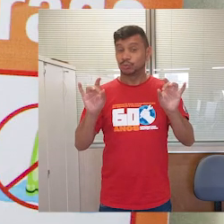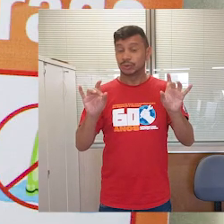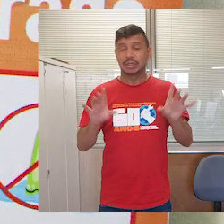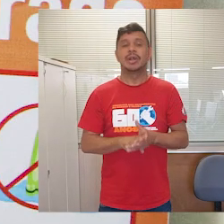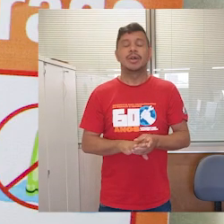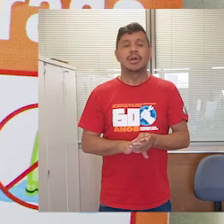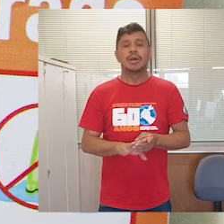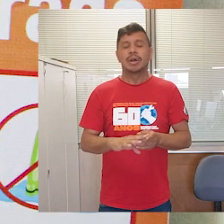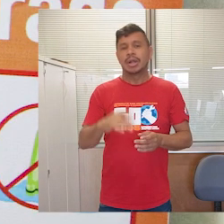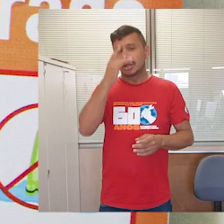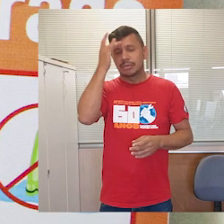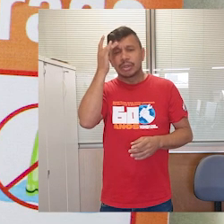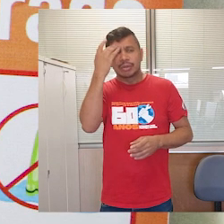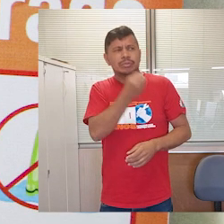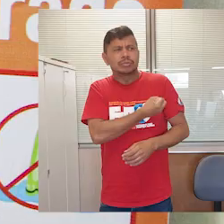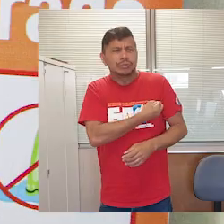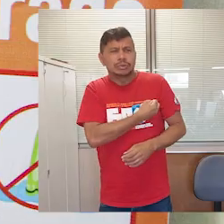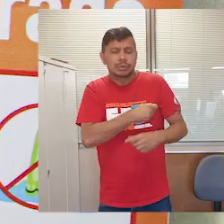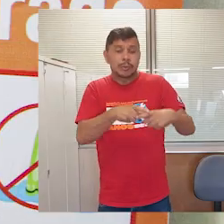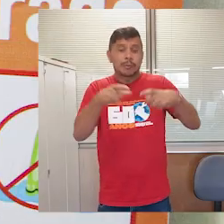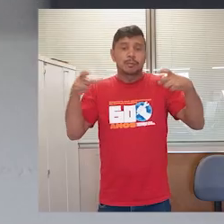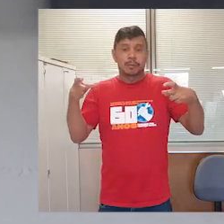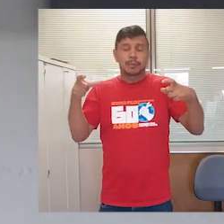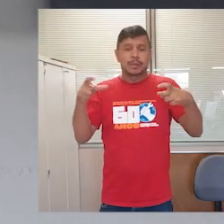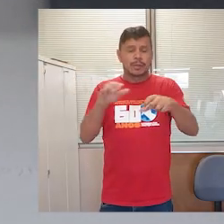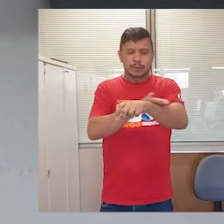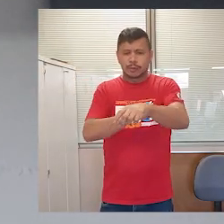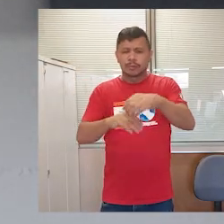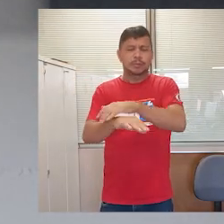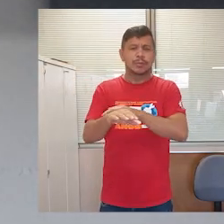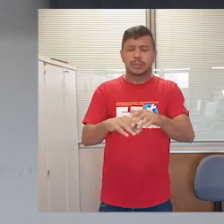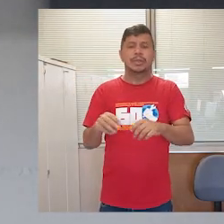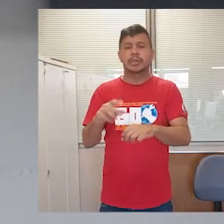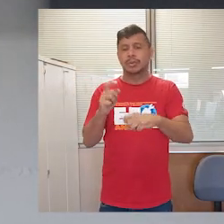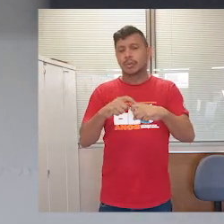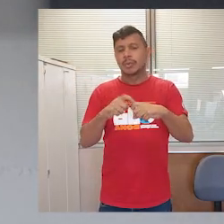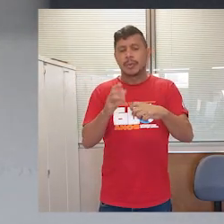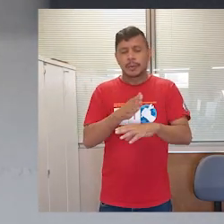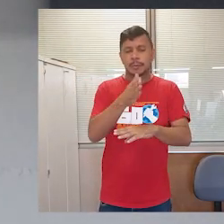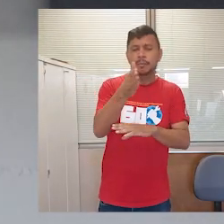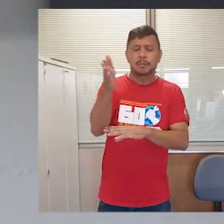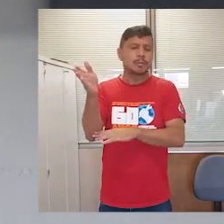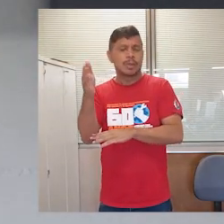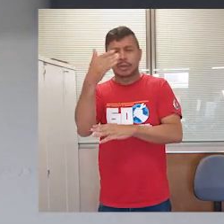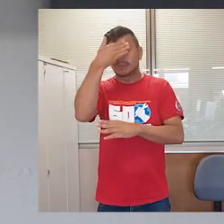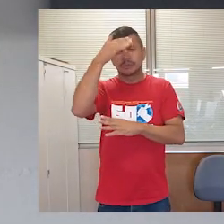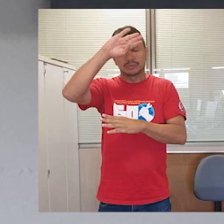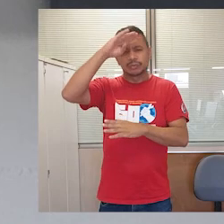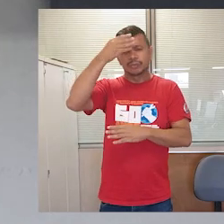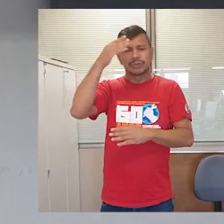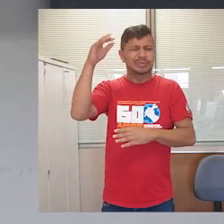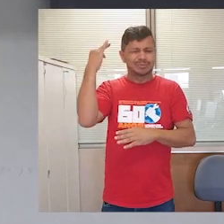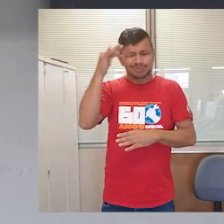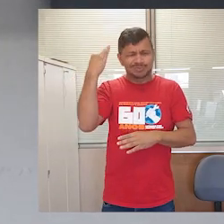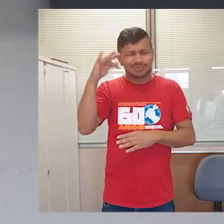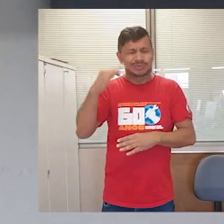alarmantes. Cada um então deve evitar água parada, usar repelente, procurar ajuda médica caso sinta sintomas, que são febre